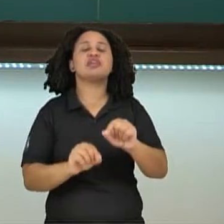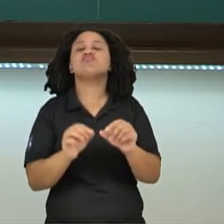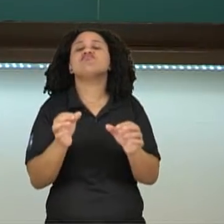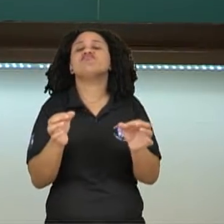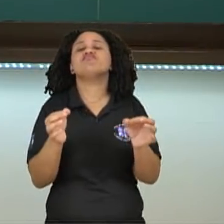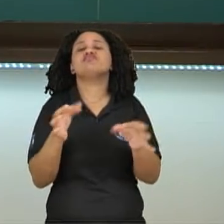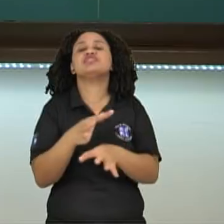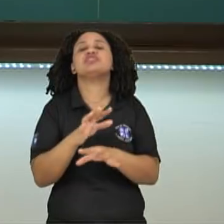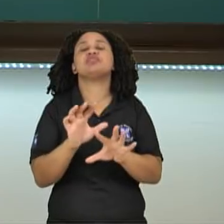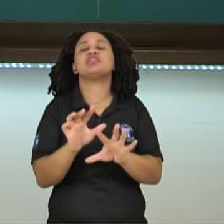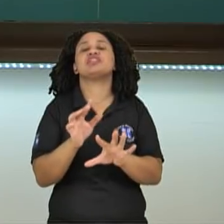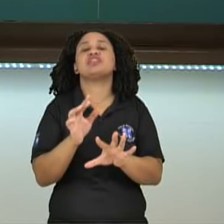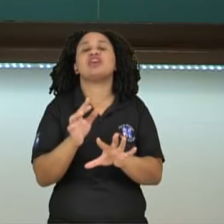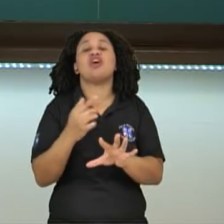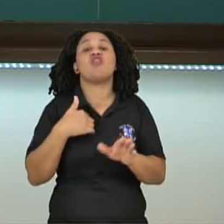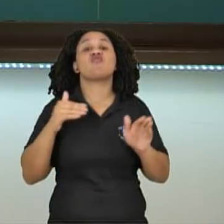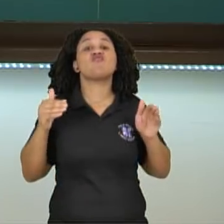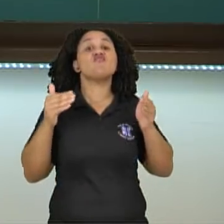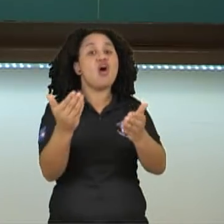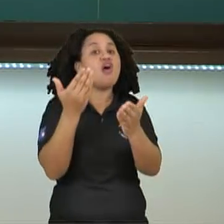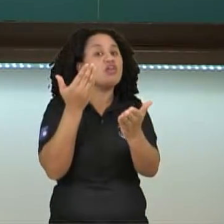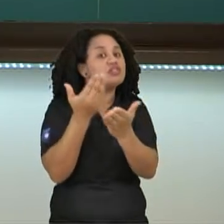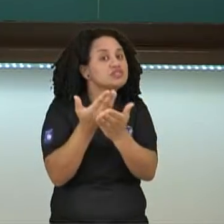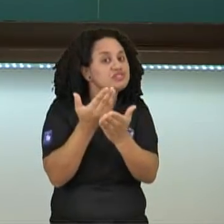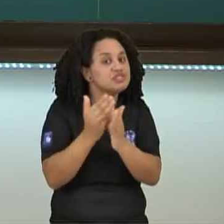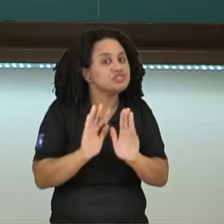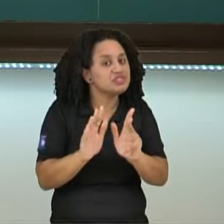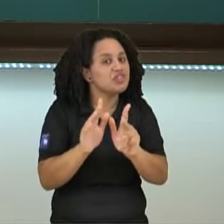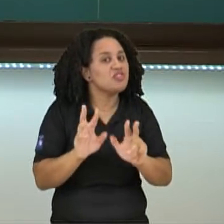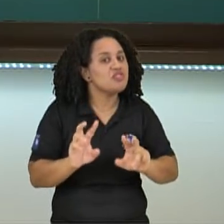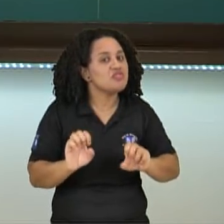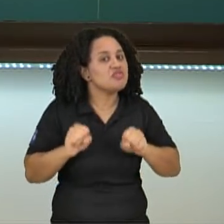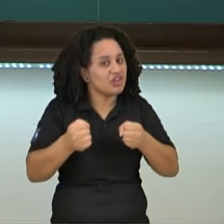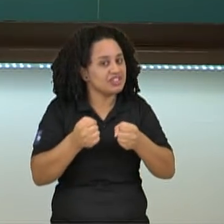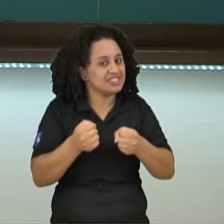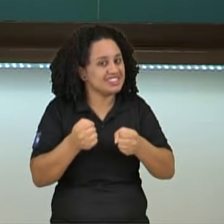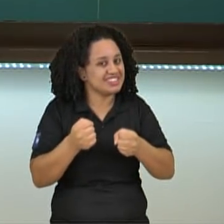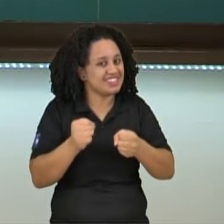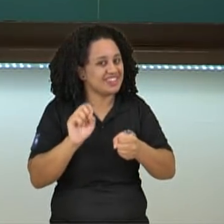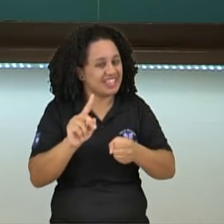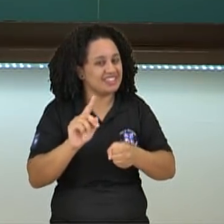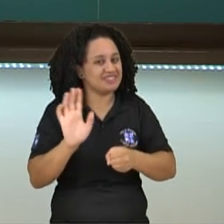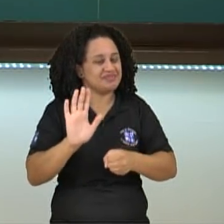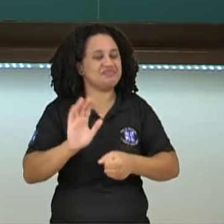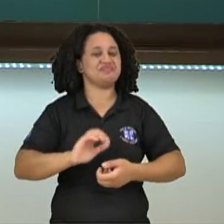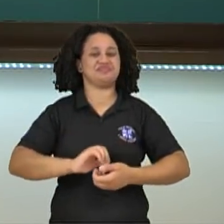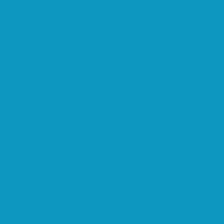com um jargão. Foco nos estudos, galerinha. Força, fé no coração. Valeu!